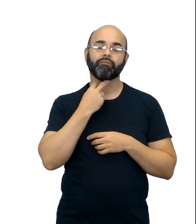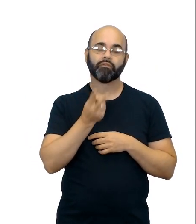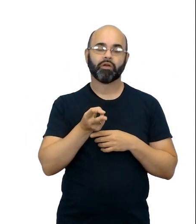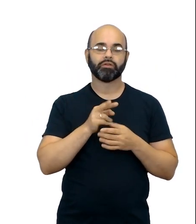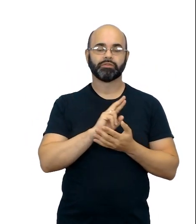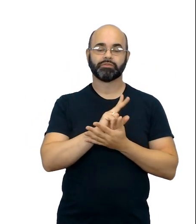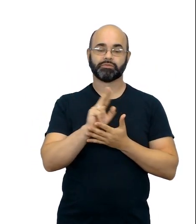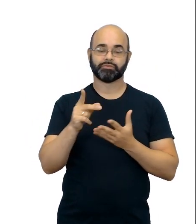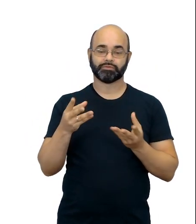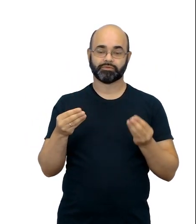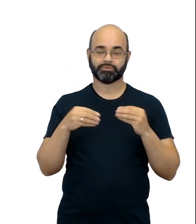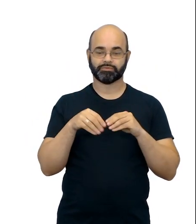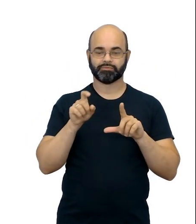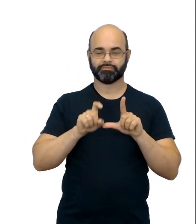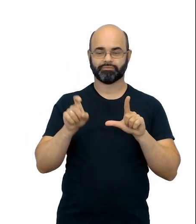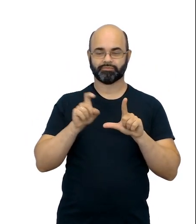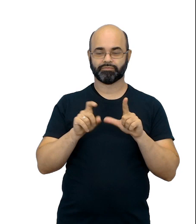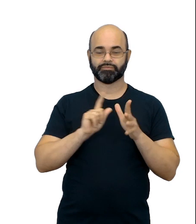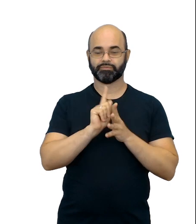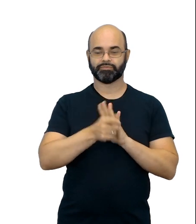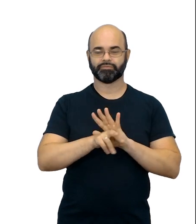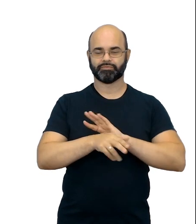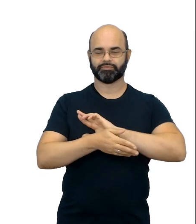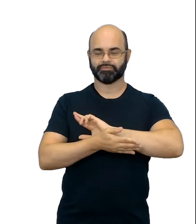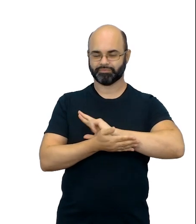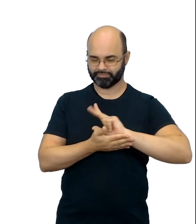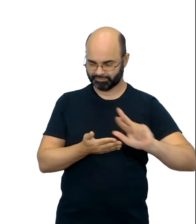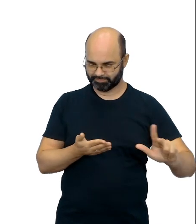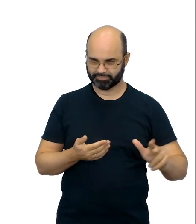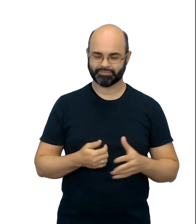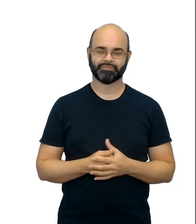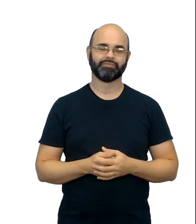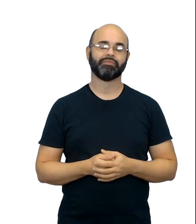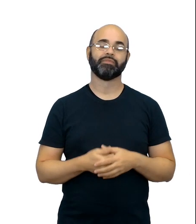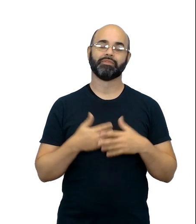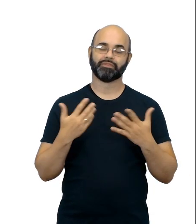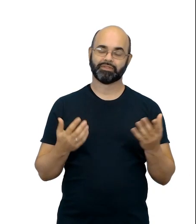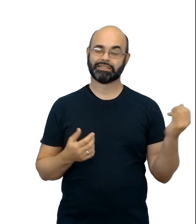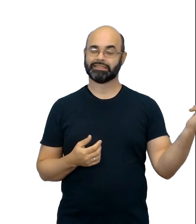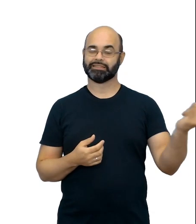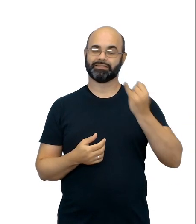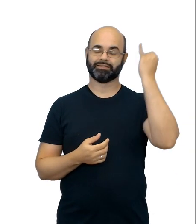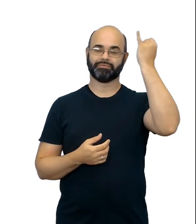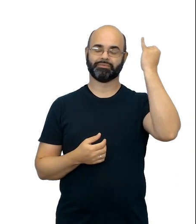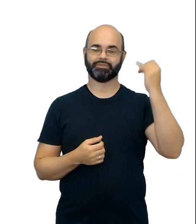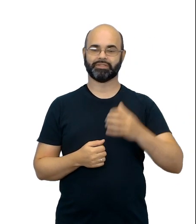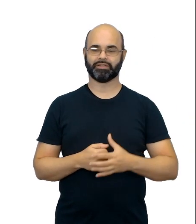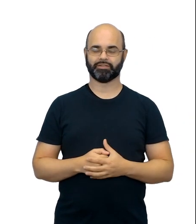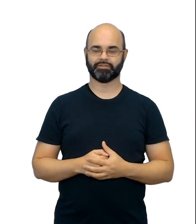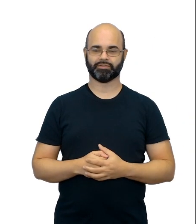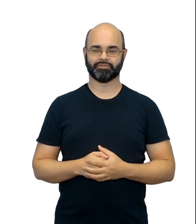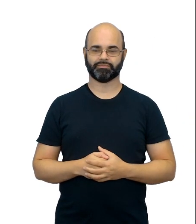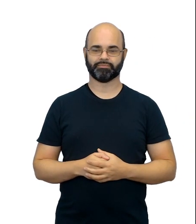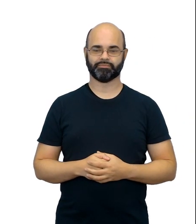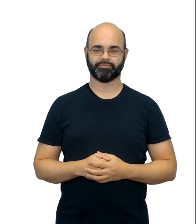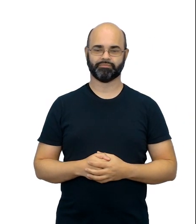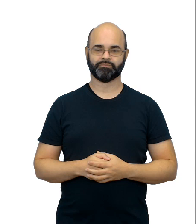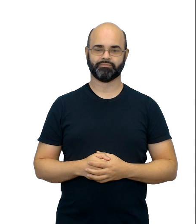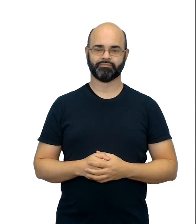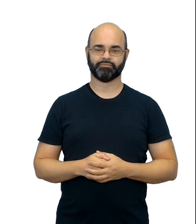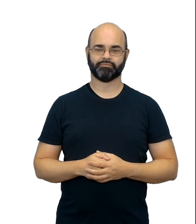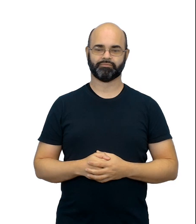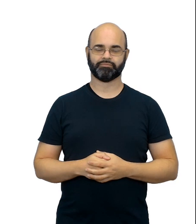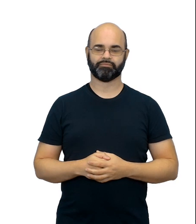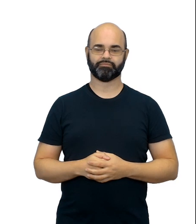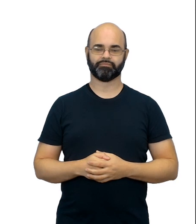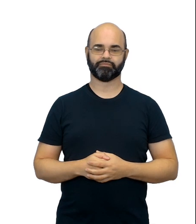gêneros mediatizados. Portanto, é de suma relevância. Pensando nisso também, nós temos que